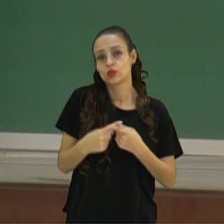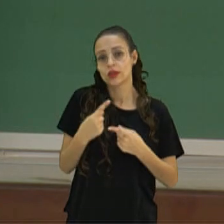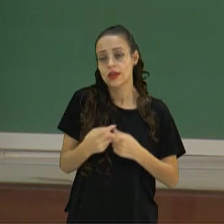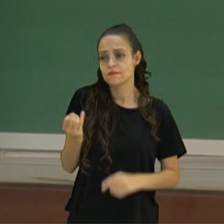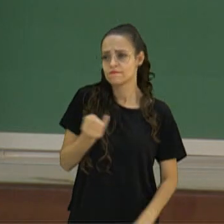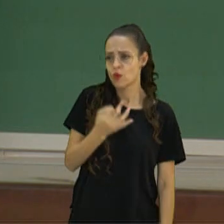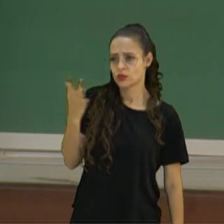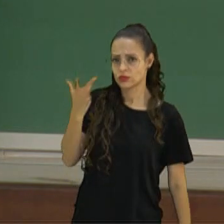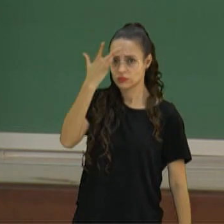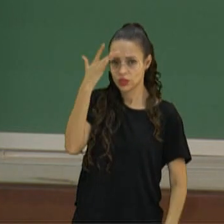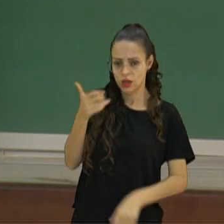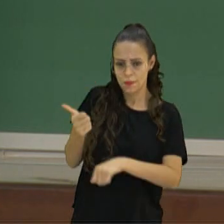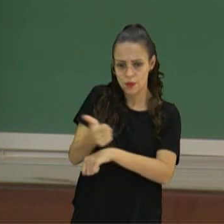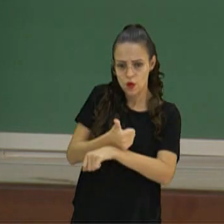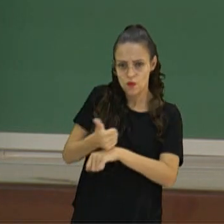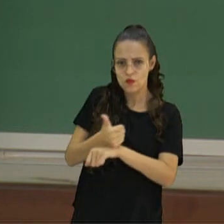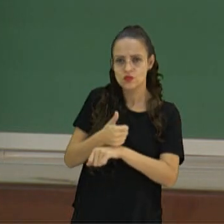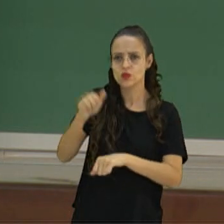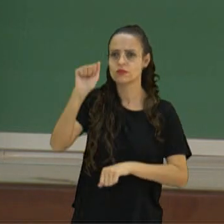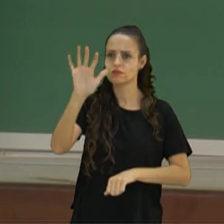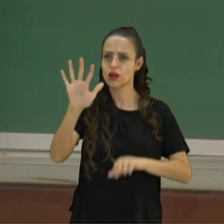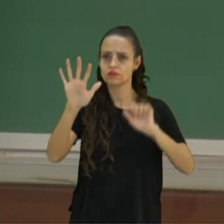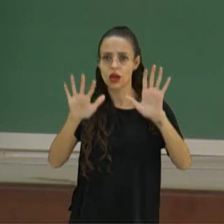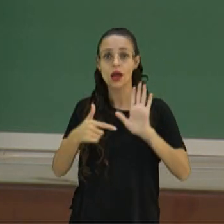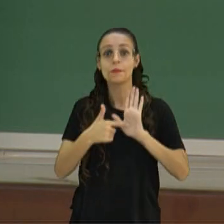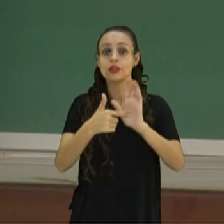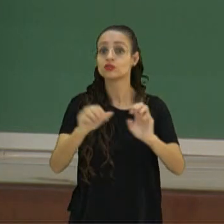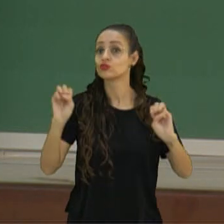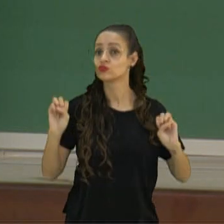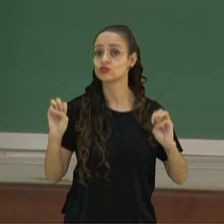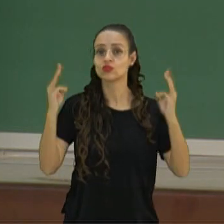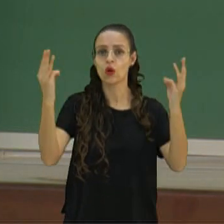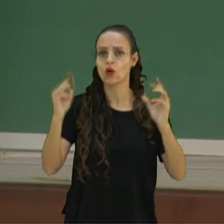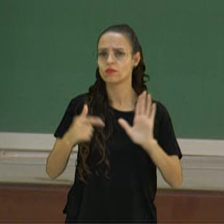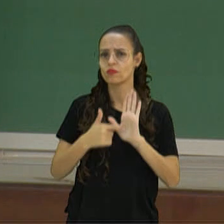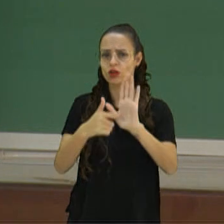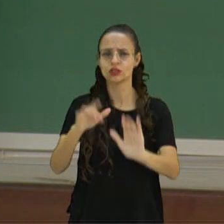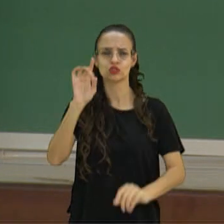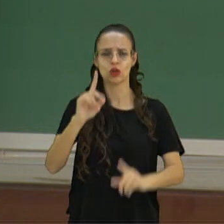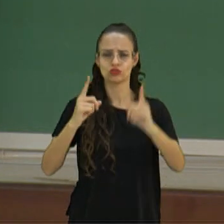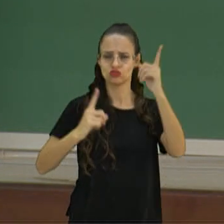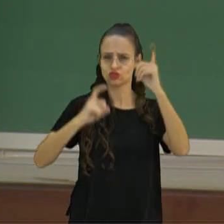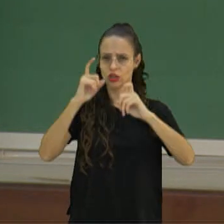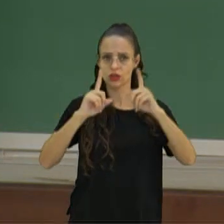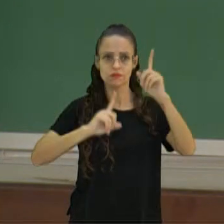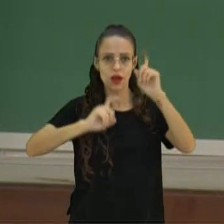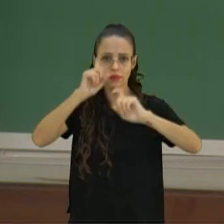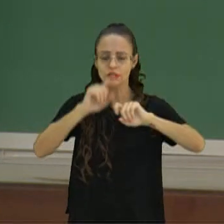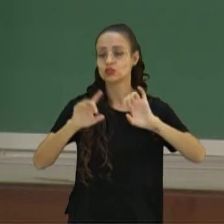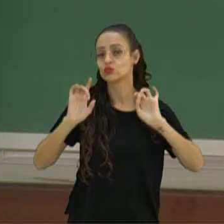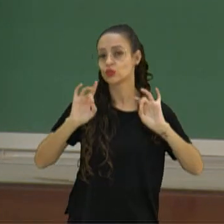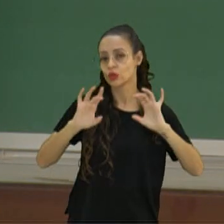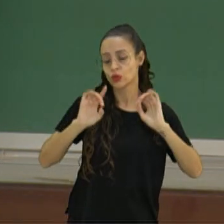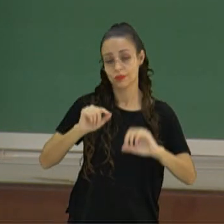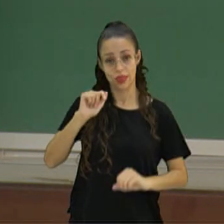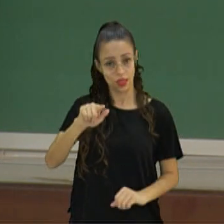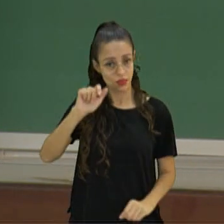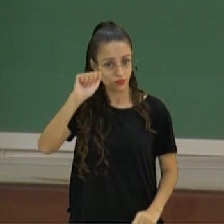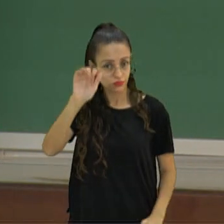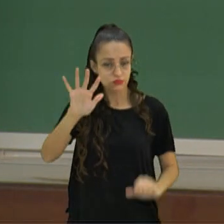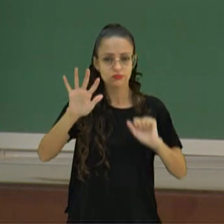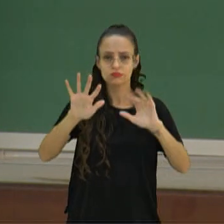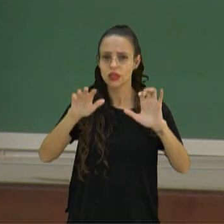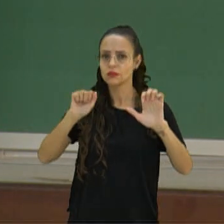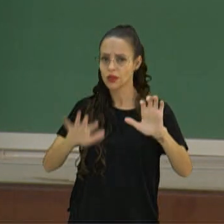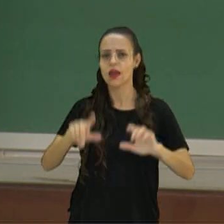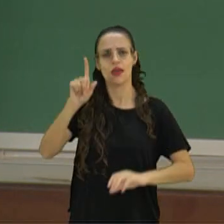mímicos apresentam shows utilizando apenas gestos e expressões faciais. A mímica é uma das formas de